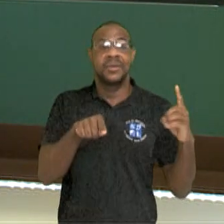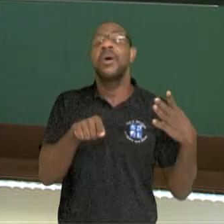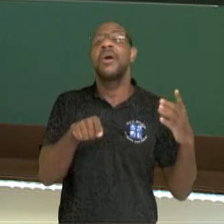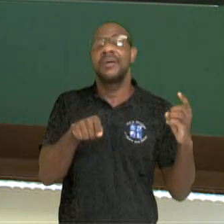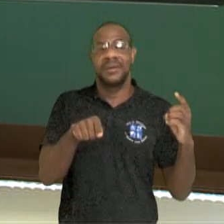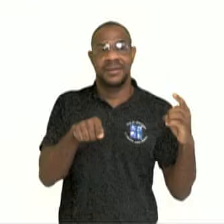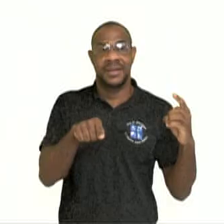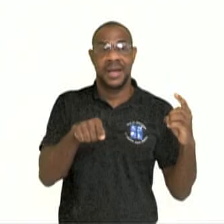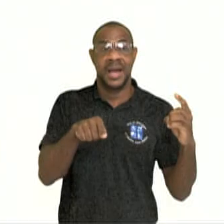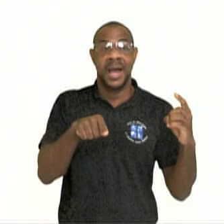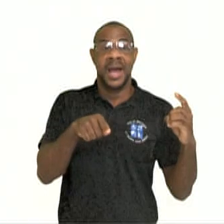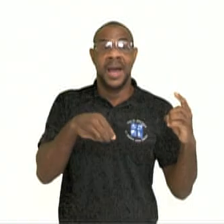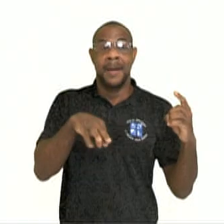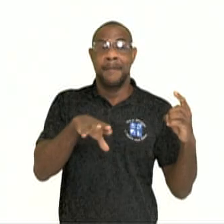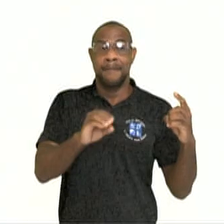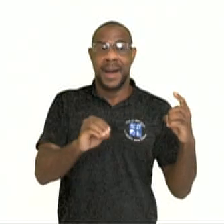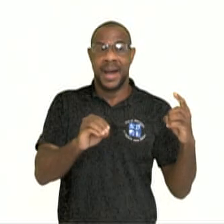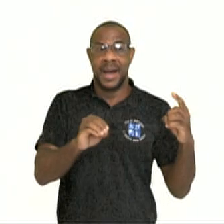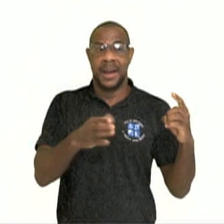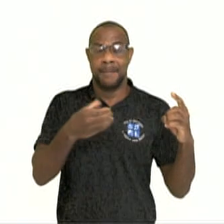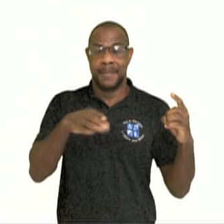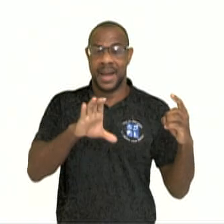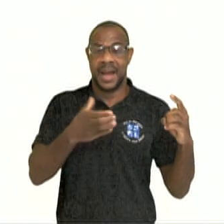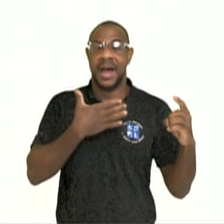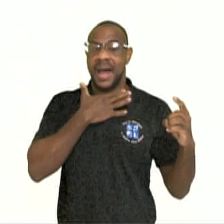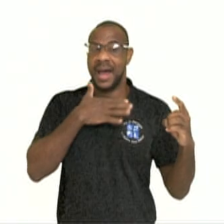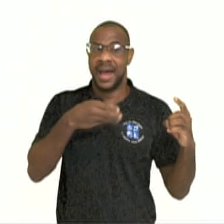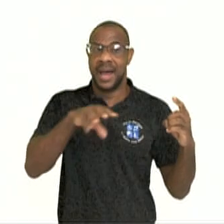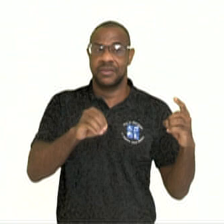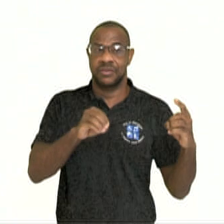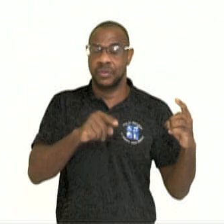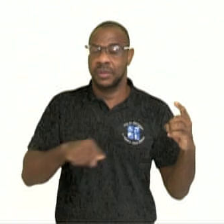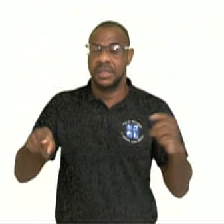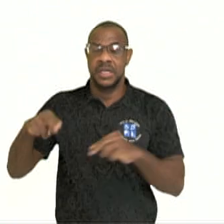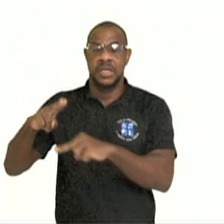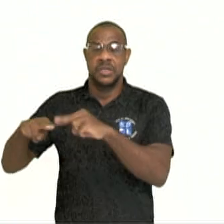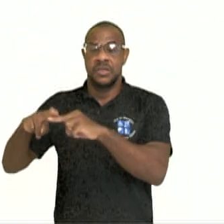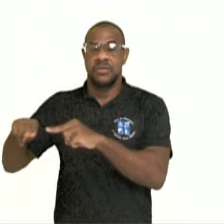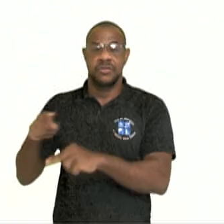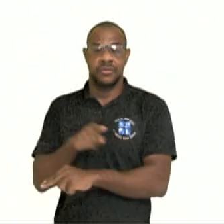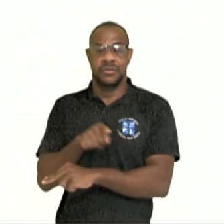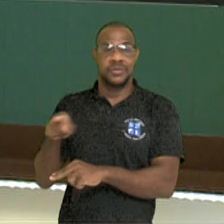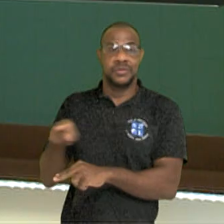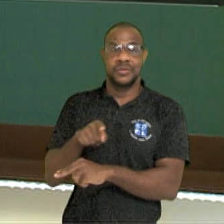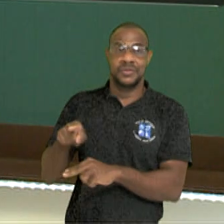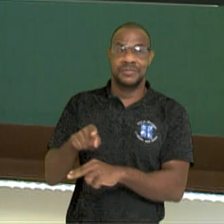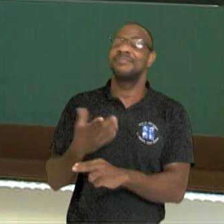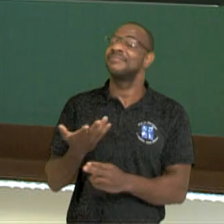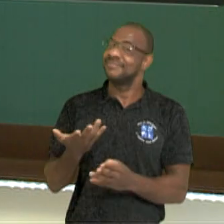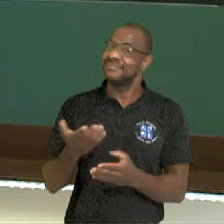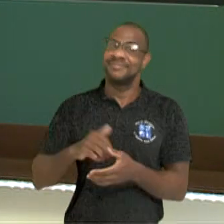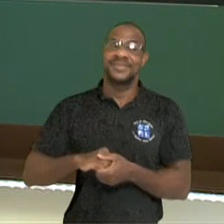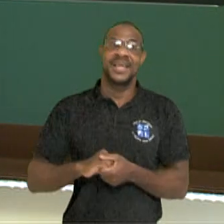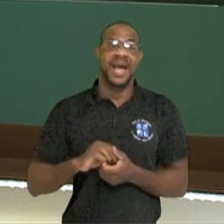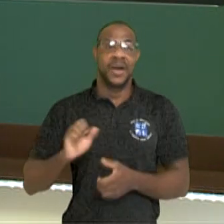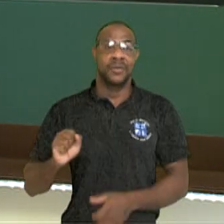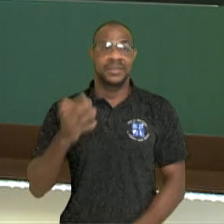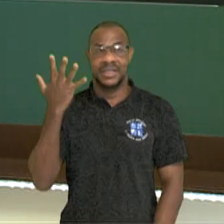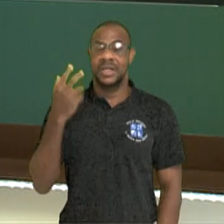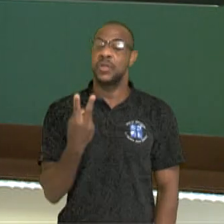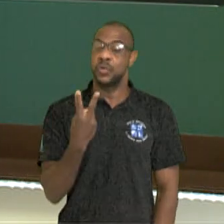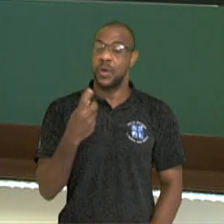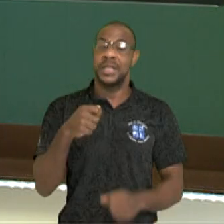meses? Março e junho. Então significa que o lucro de R$20.000 aconteceu em